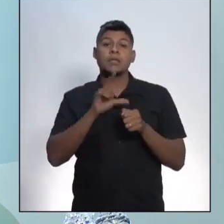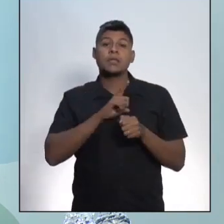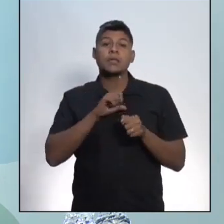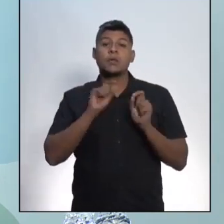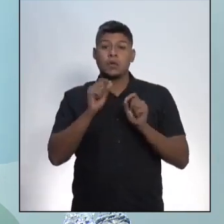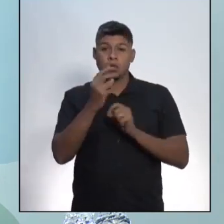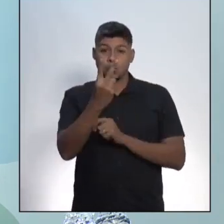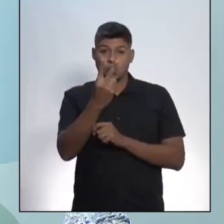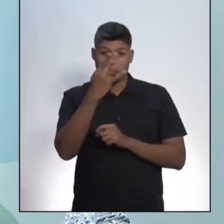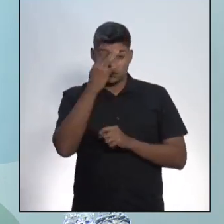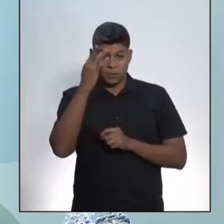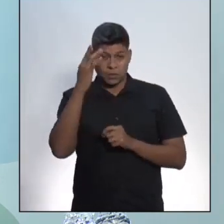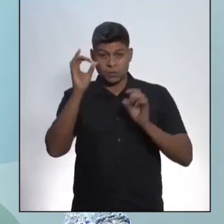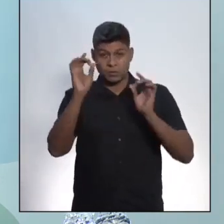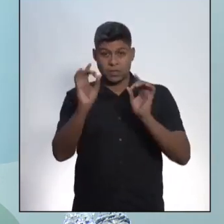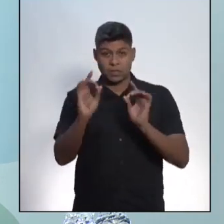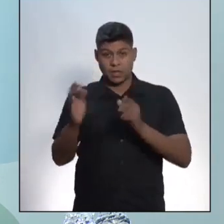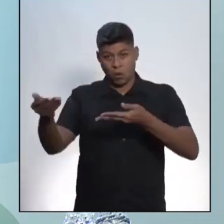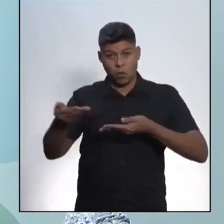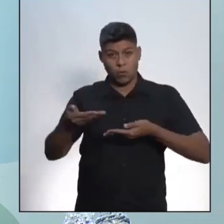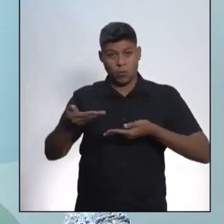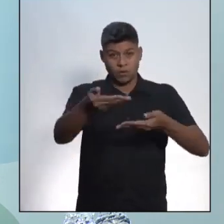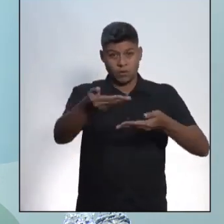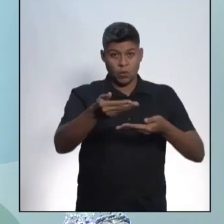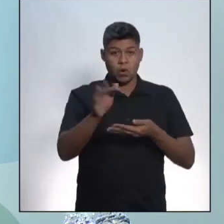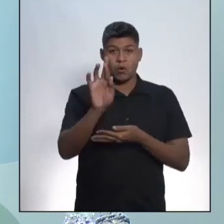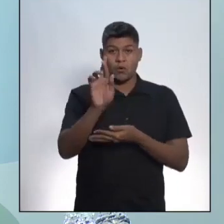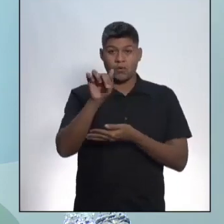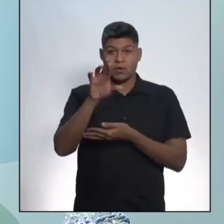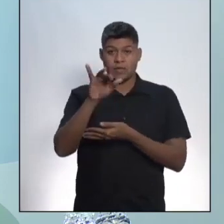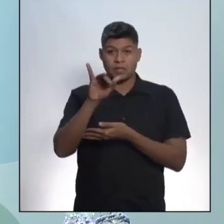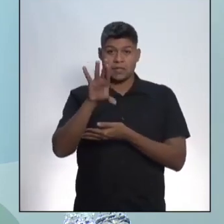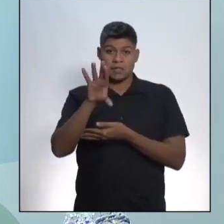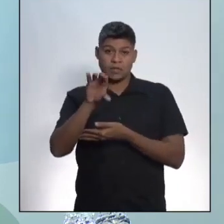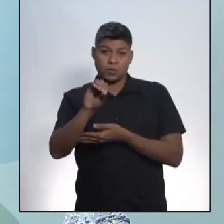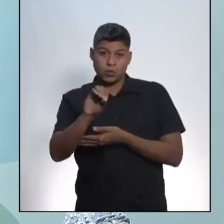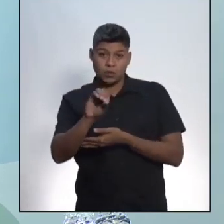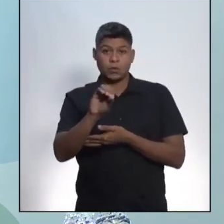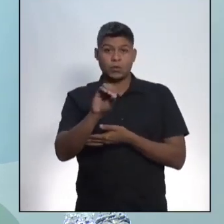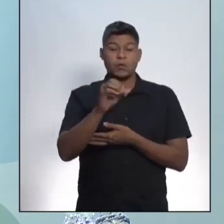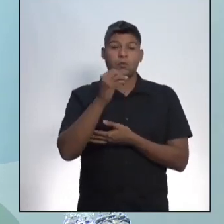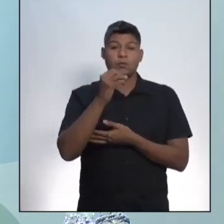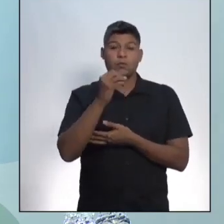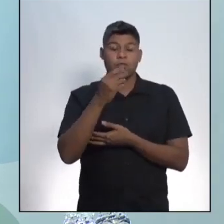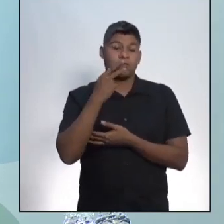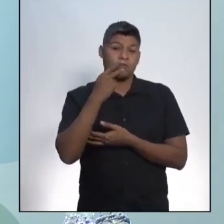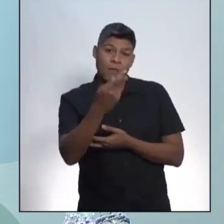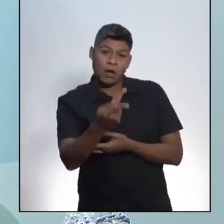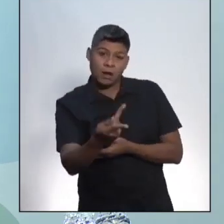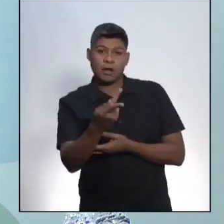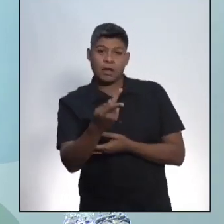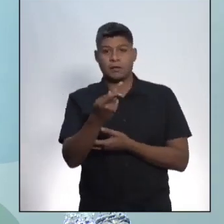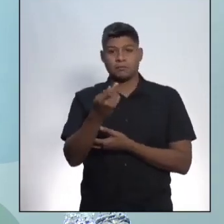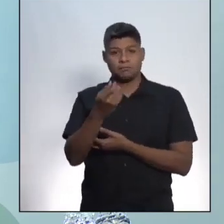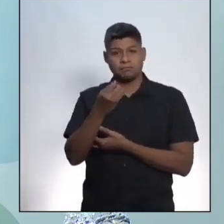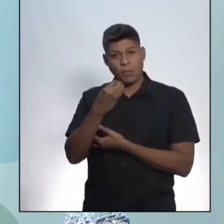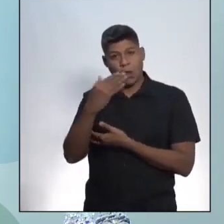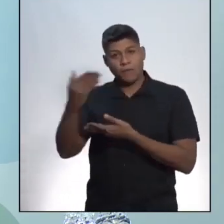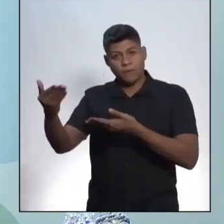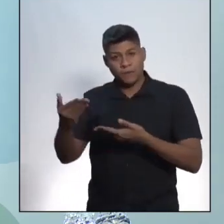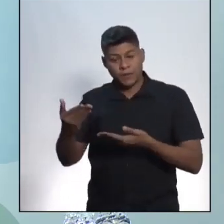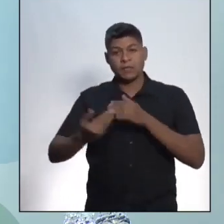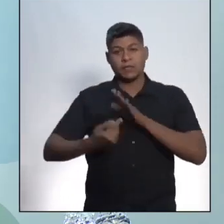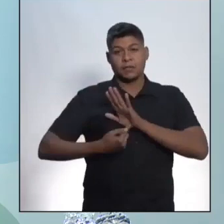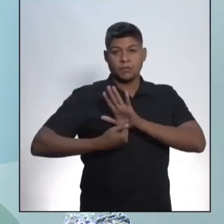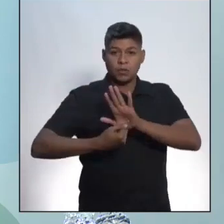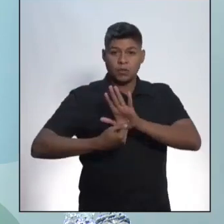2 convidados muito especiais, Francisco e o Renato. Quero começar dando boas-vindas para você, Francisco, pedindo para você se